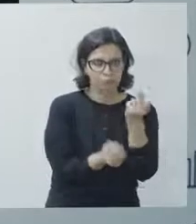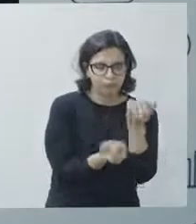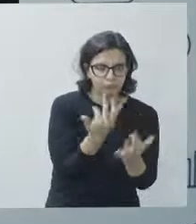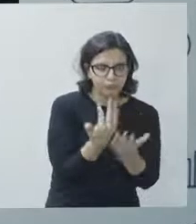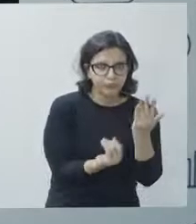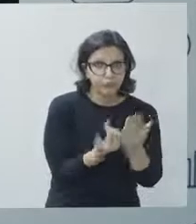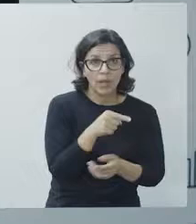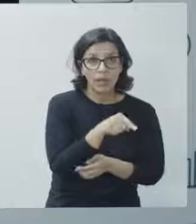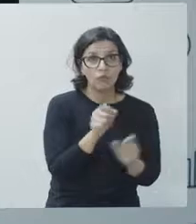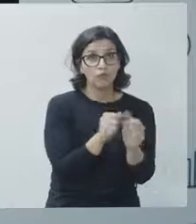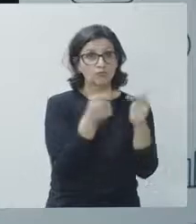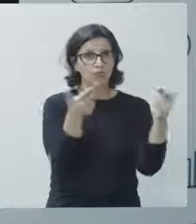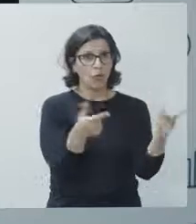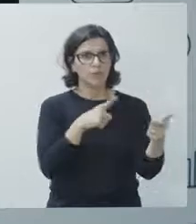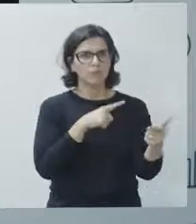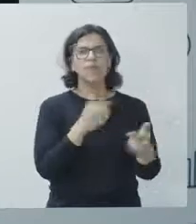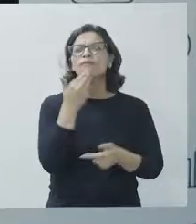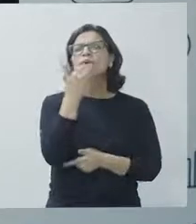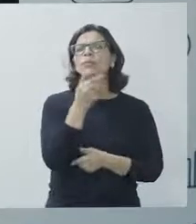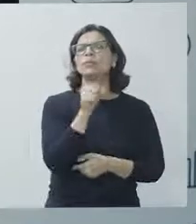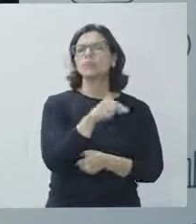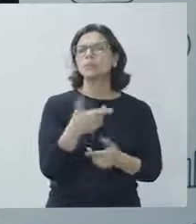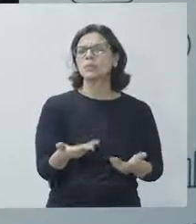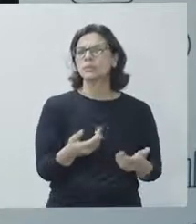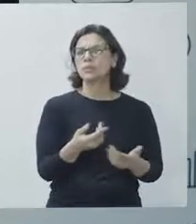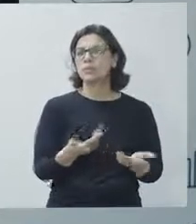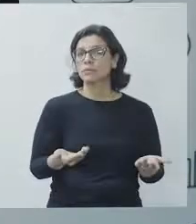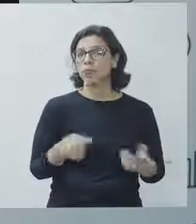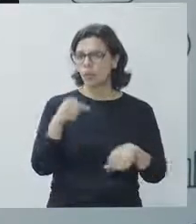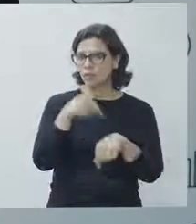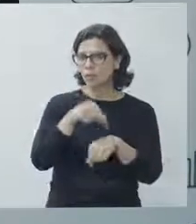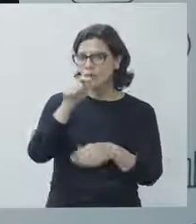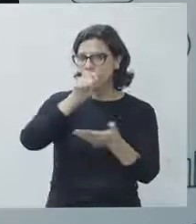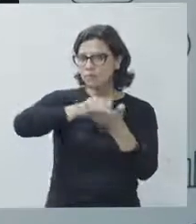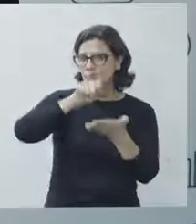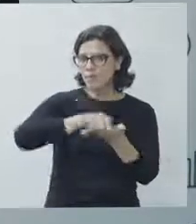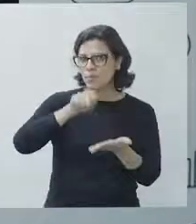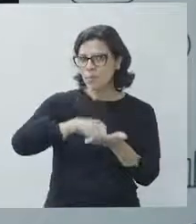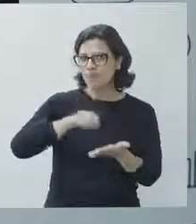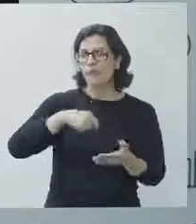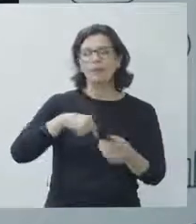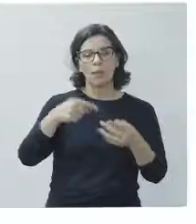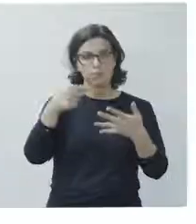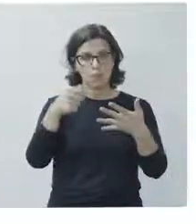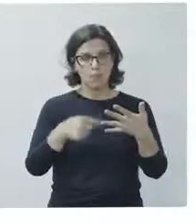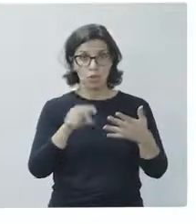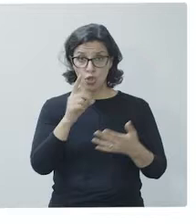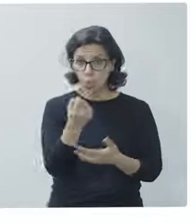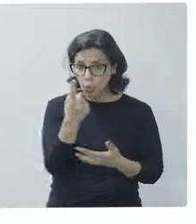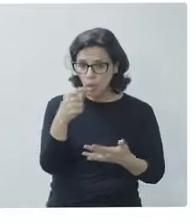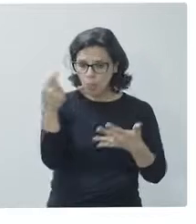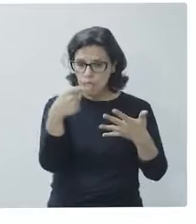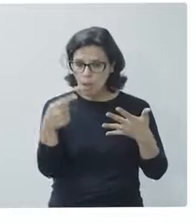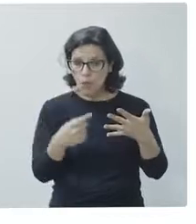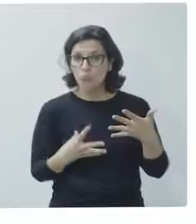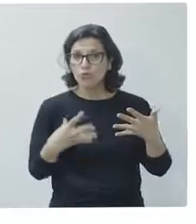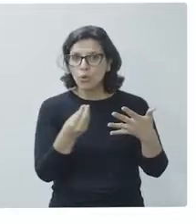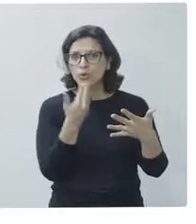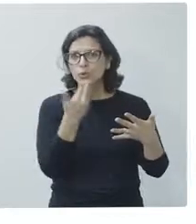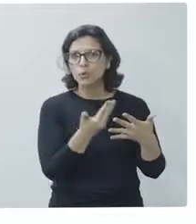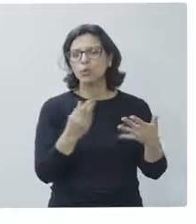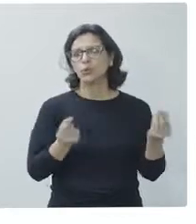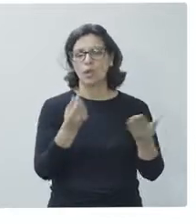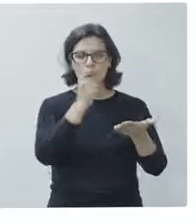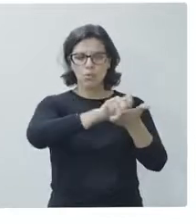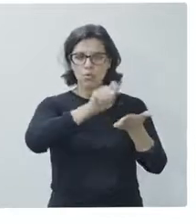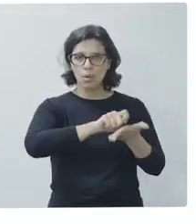sorte. O que você ia pedir para ela? Vou dar um tempinho para você elencar, não só um, mas todos